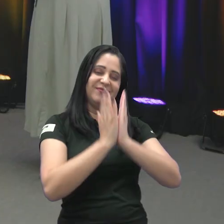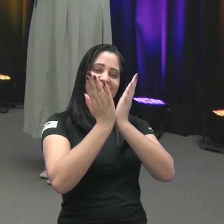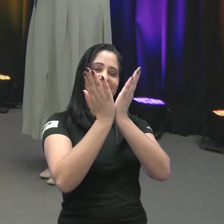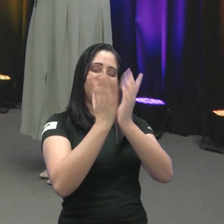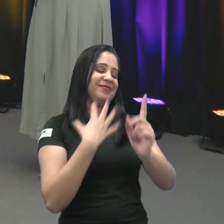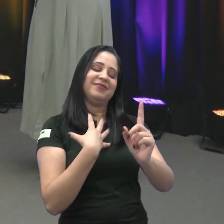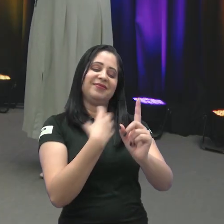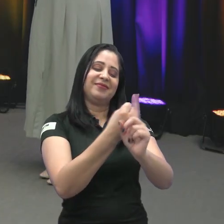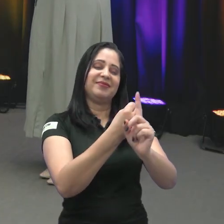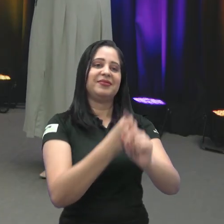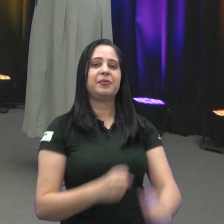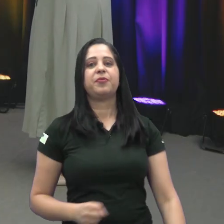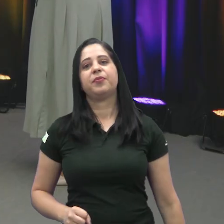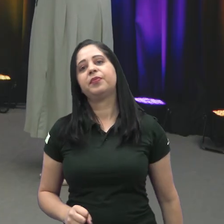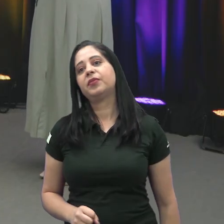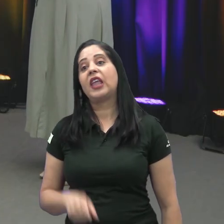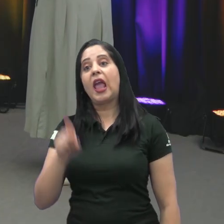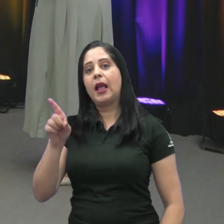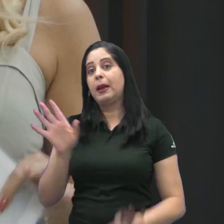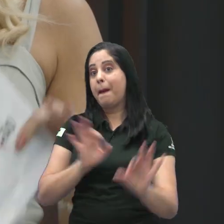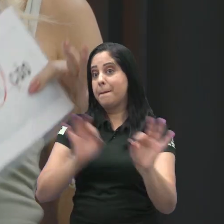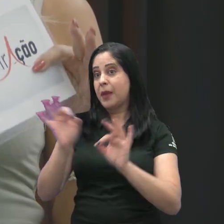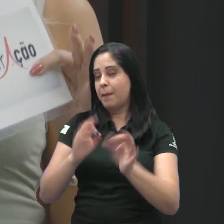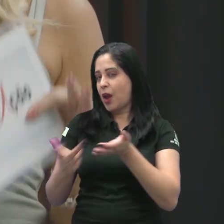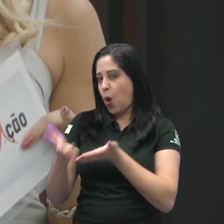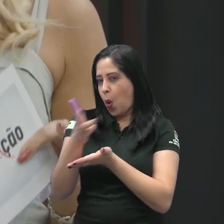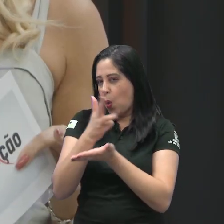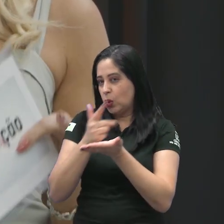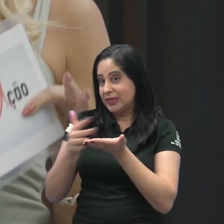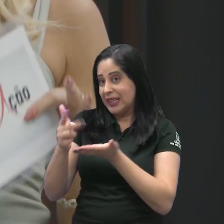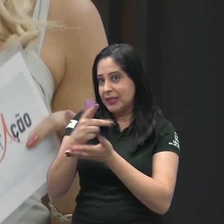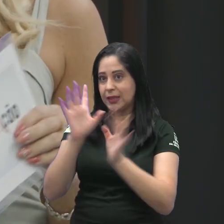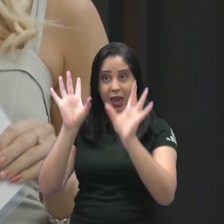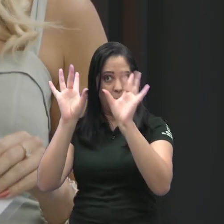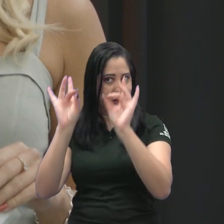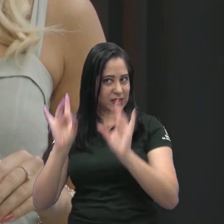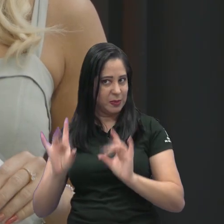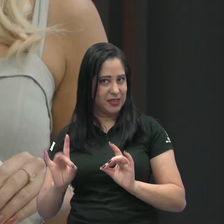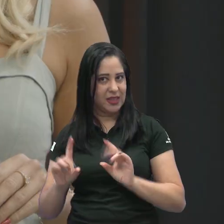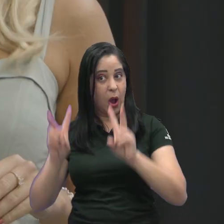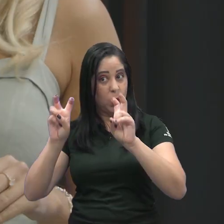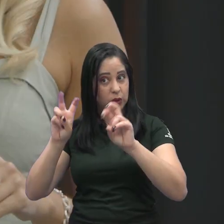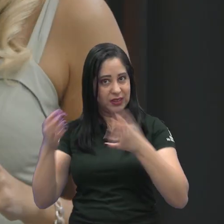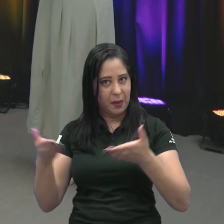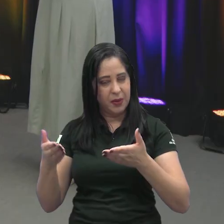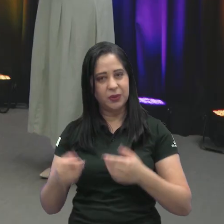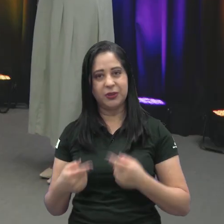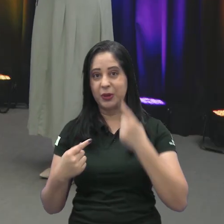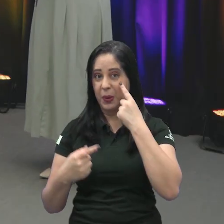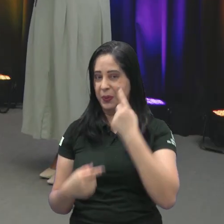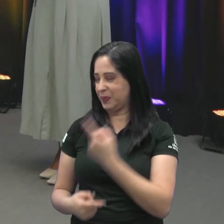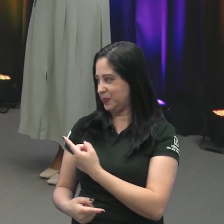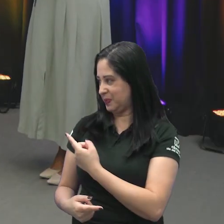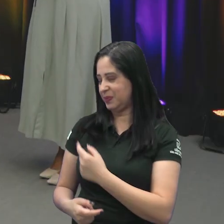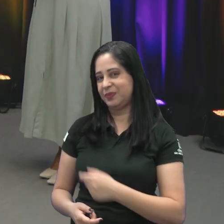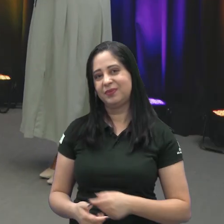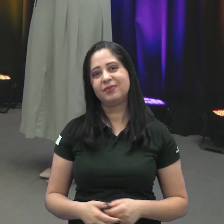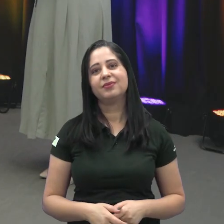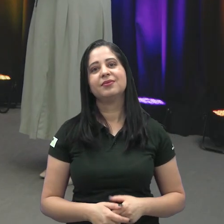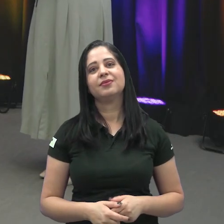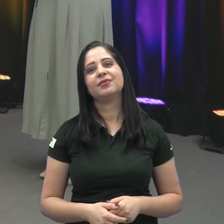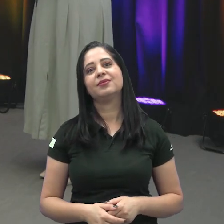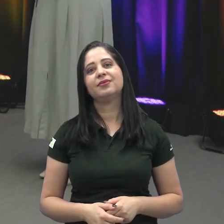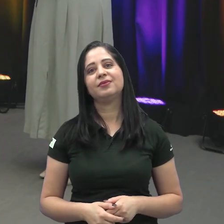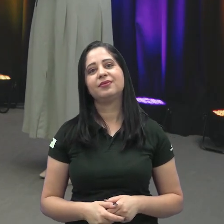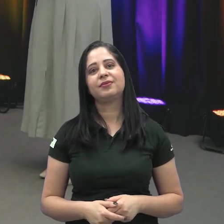né? E o Elias fez uma arte especial para o nosso tema de hoje. Vamos colocar aqui na tela para vocês verem como